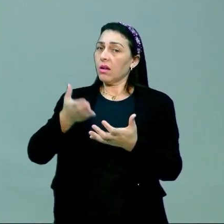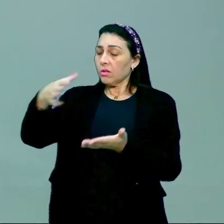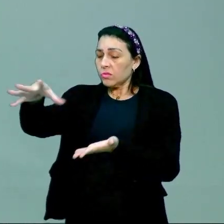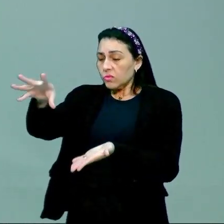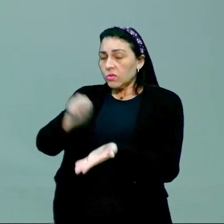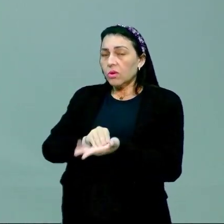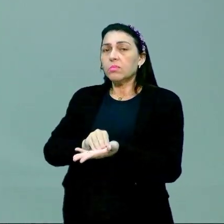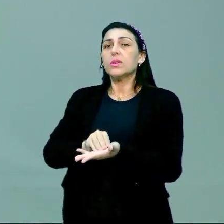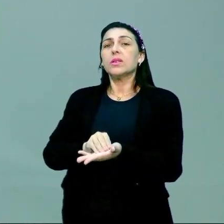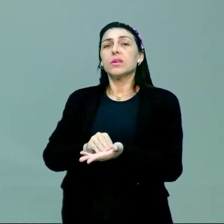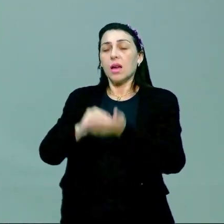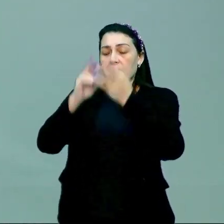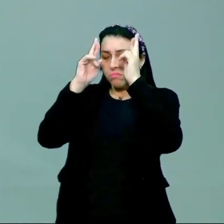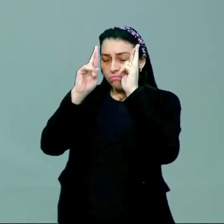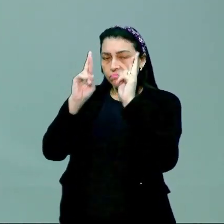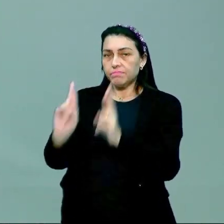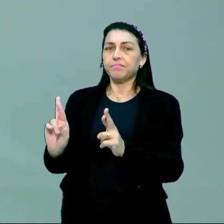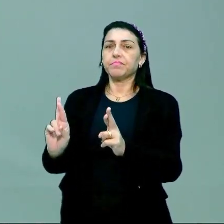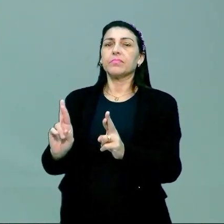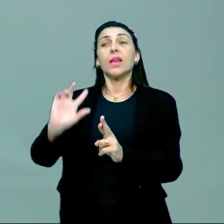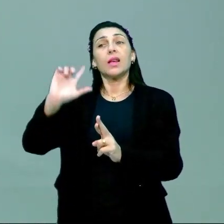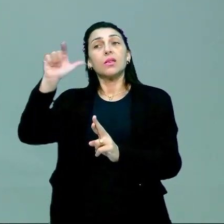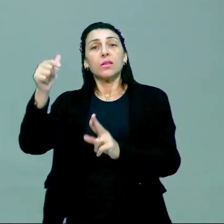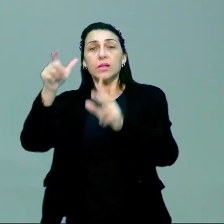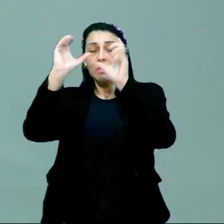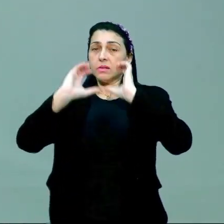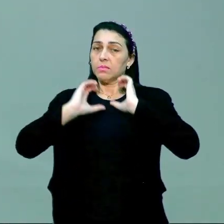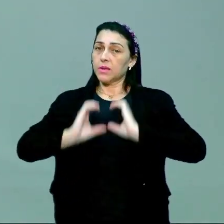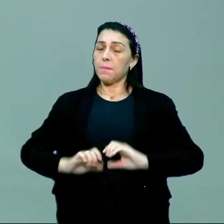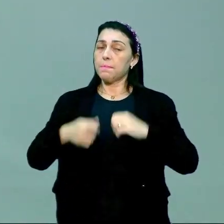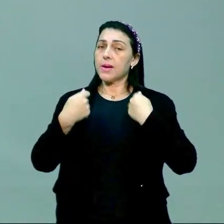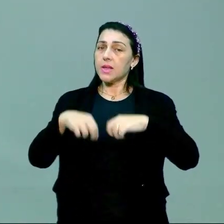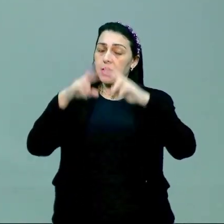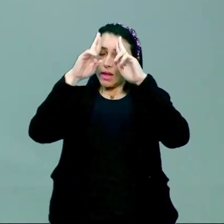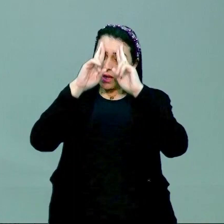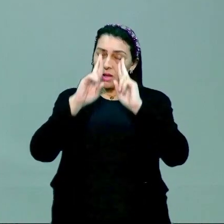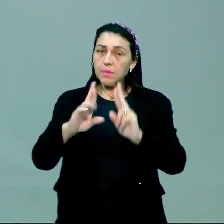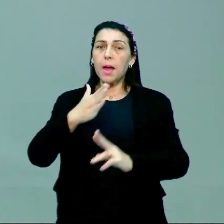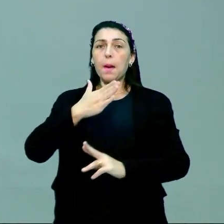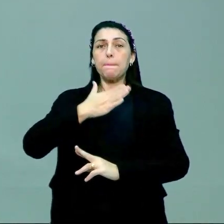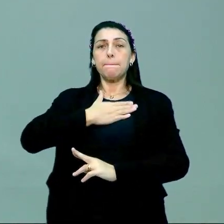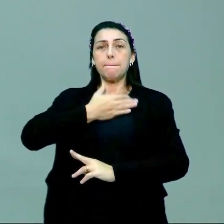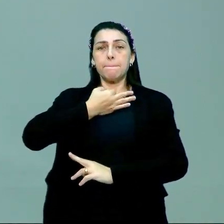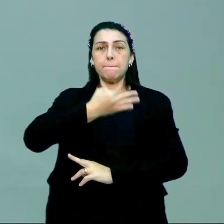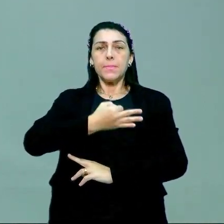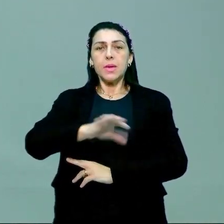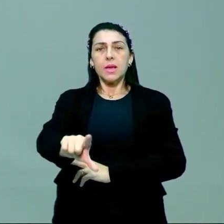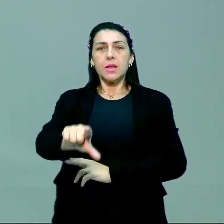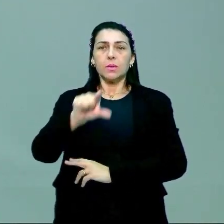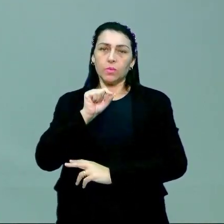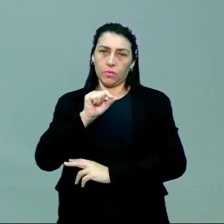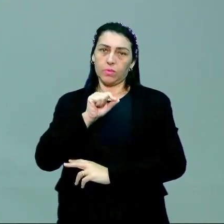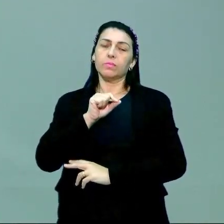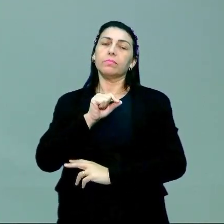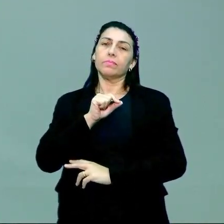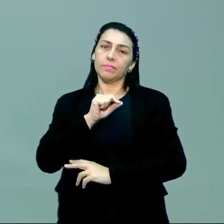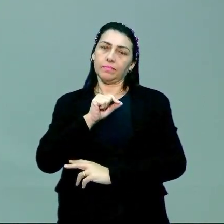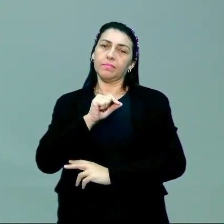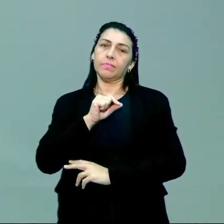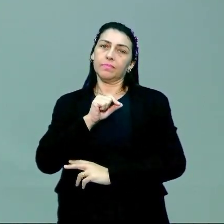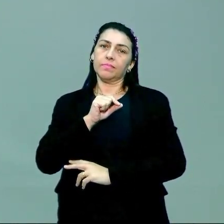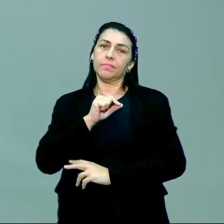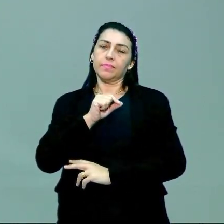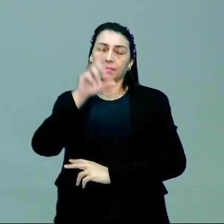os demais cidadãos, eles precisam apenas respeitar a minha escolha, a minha opção e a